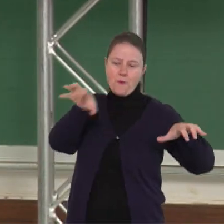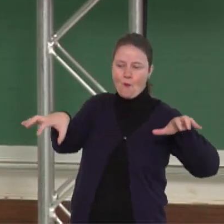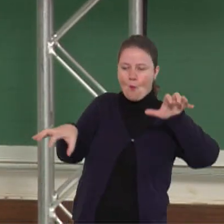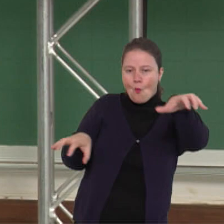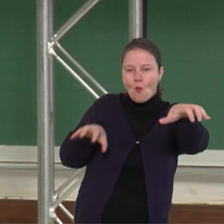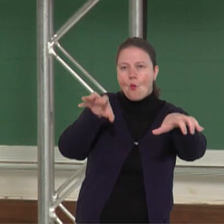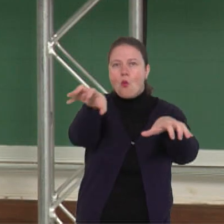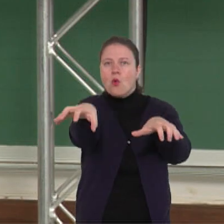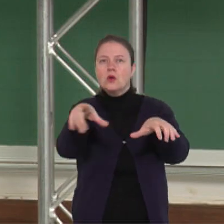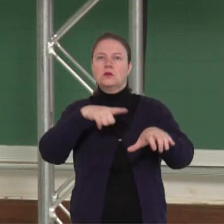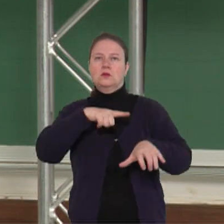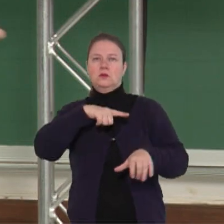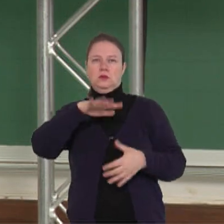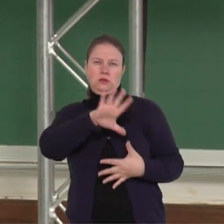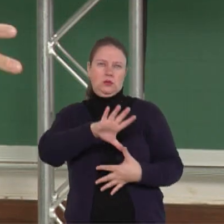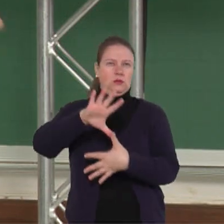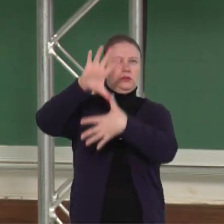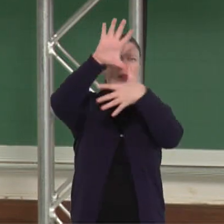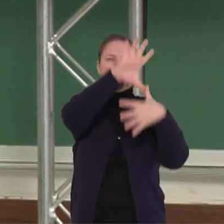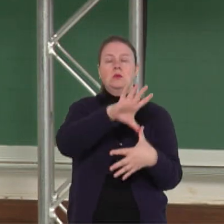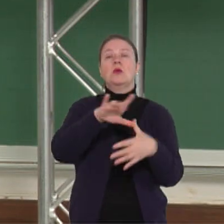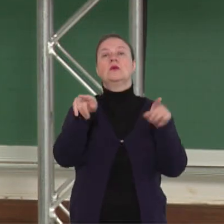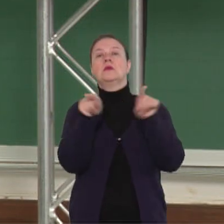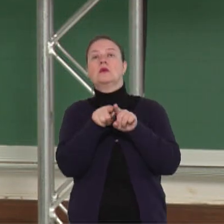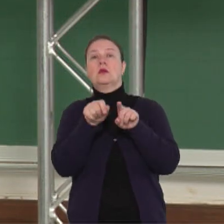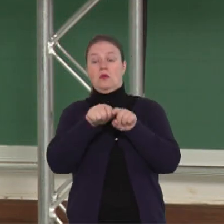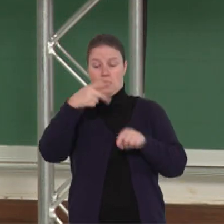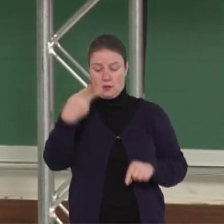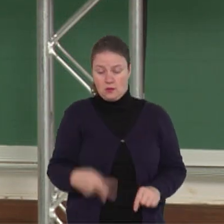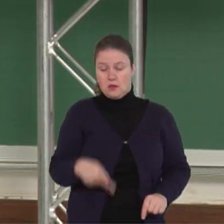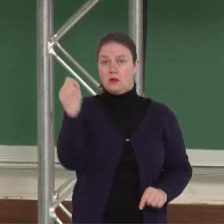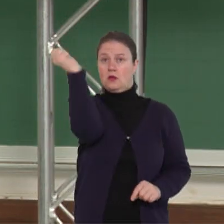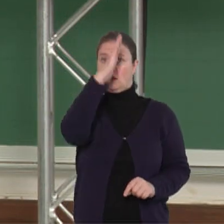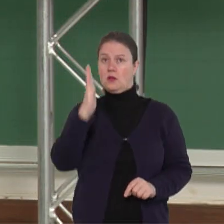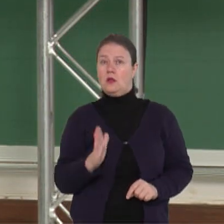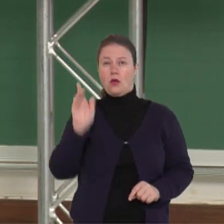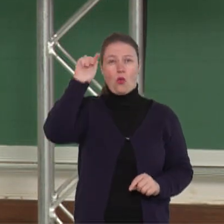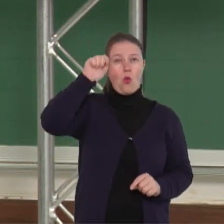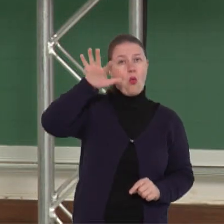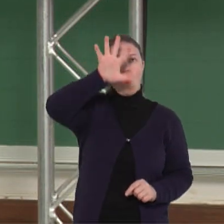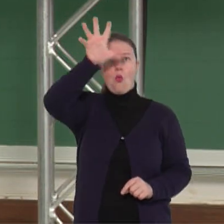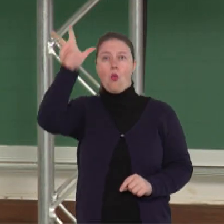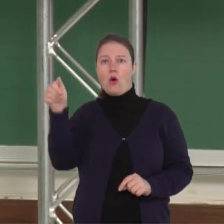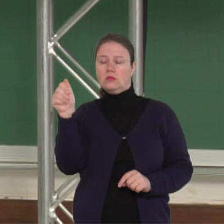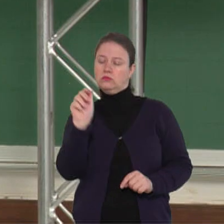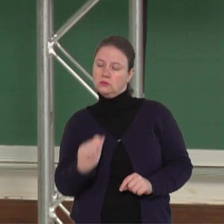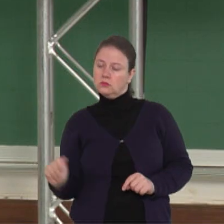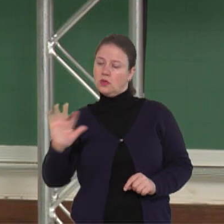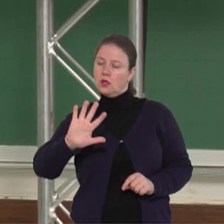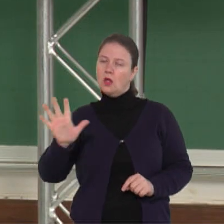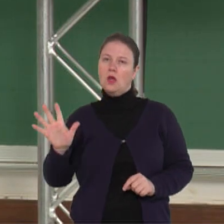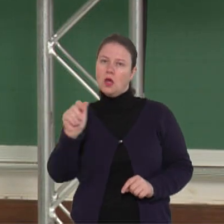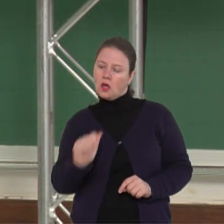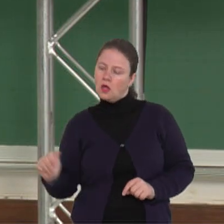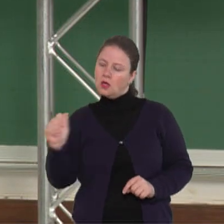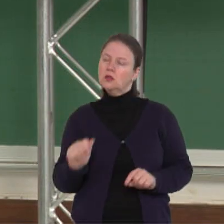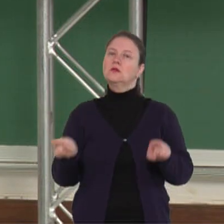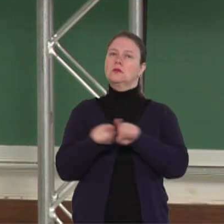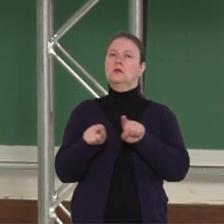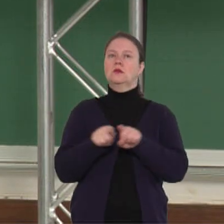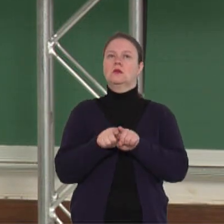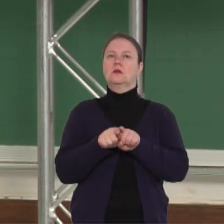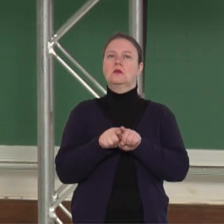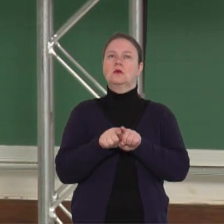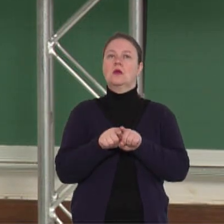as 13 colônias da América, né, colônia aqui o Brasil, né, a África, a Ásia. Então eles têm muita concorrência, mas eles